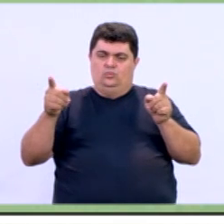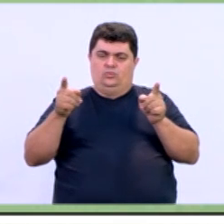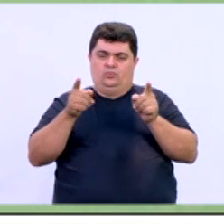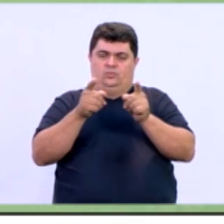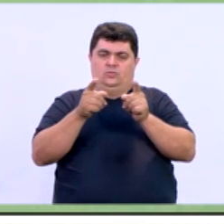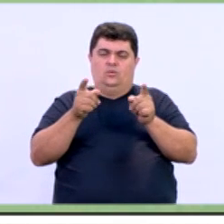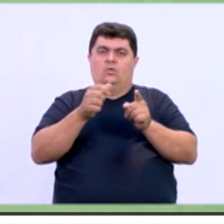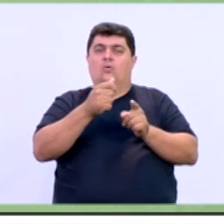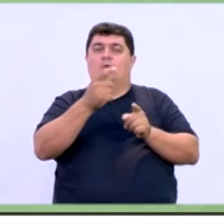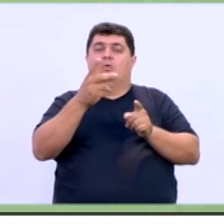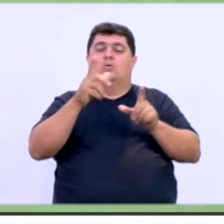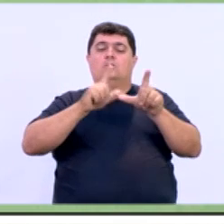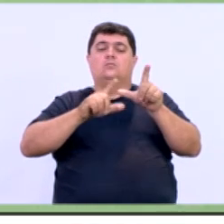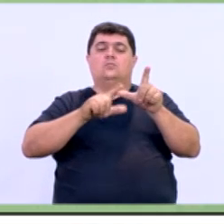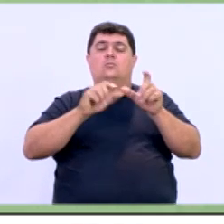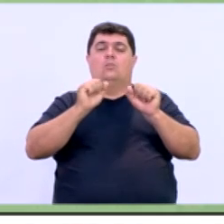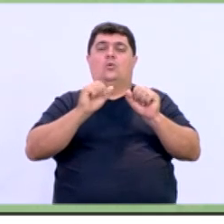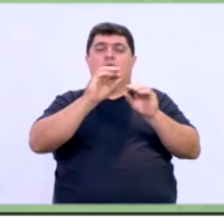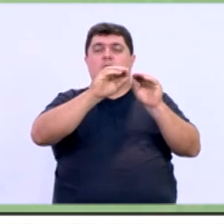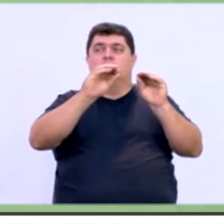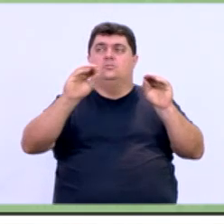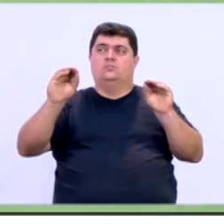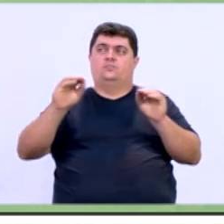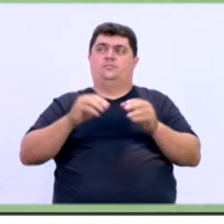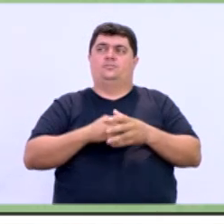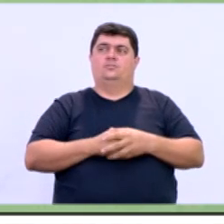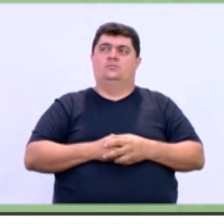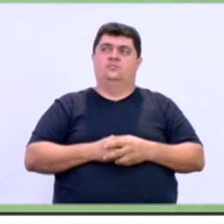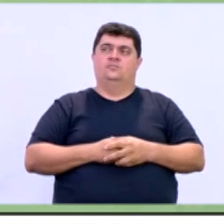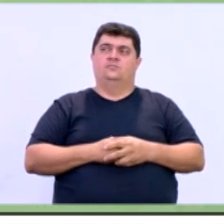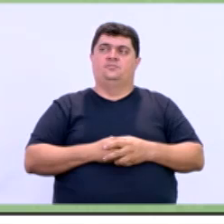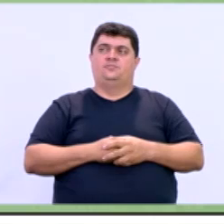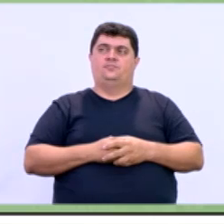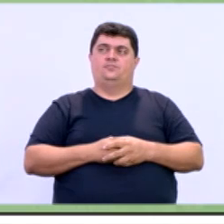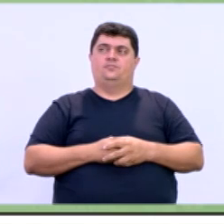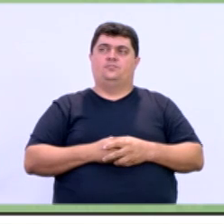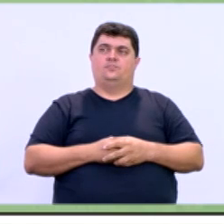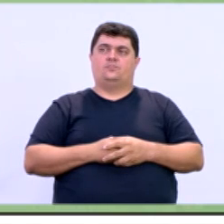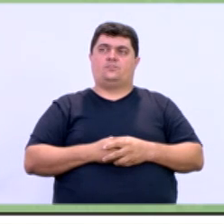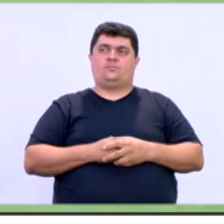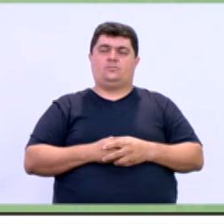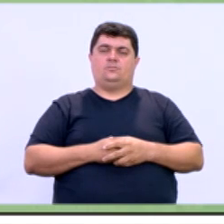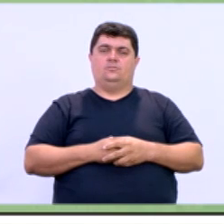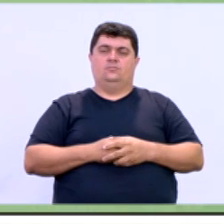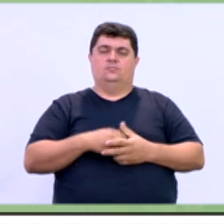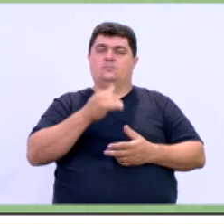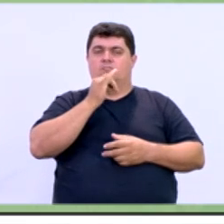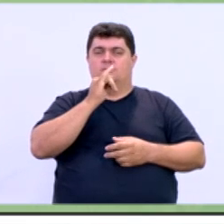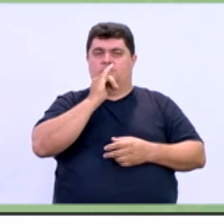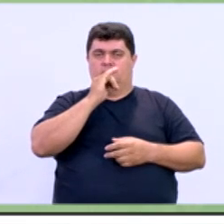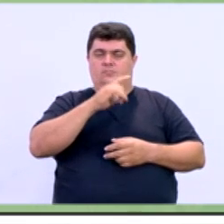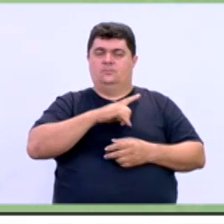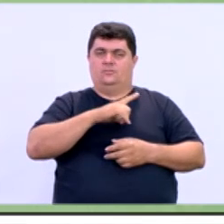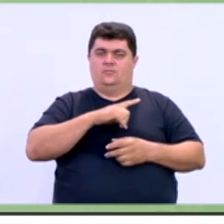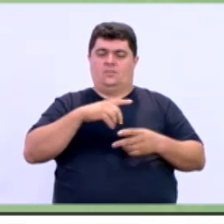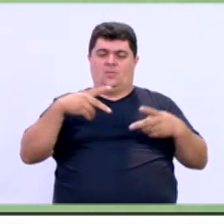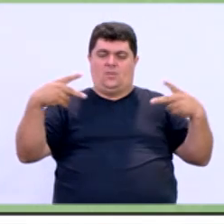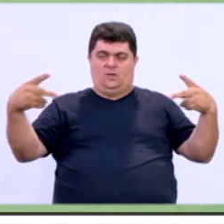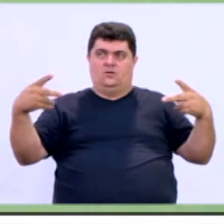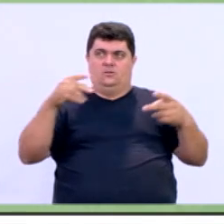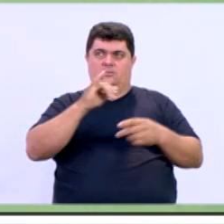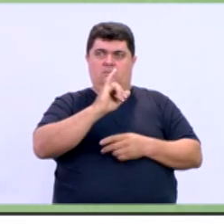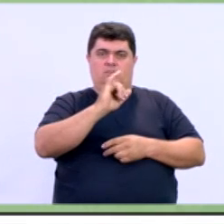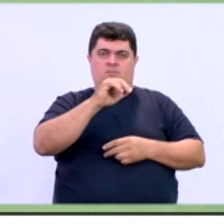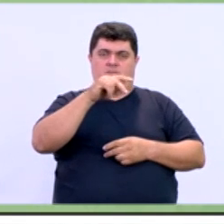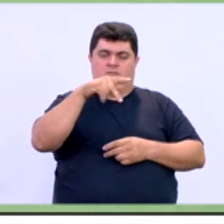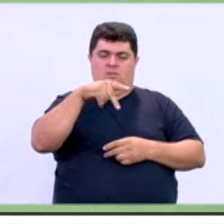quantos caracteres vão ser digitados. Aqui no nosso exemplo de input text, nós falamos que é um do